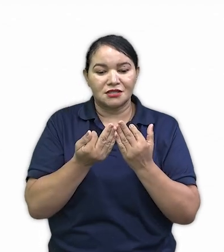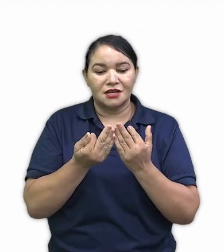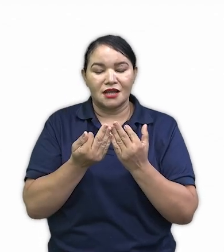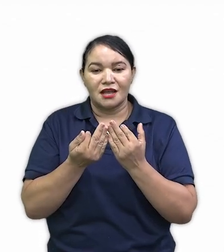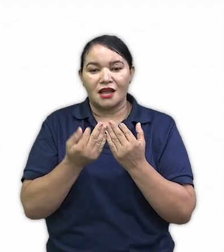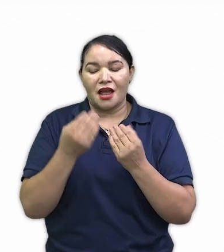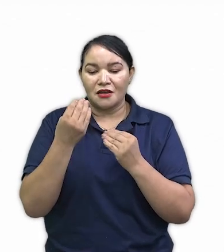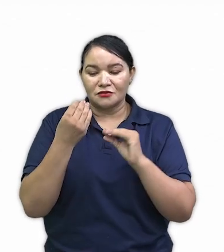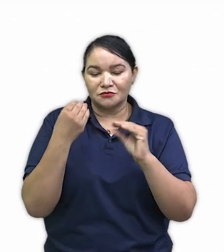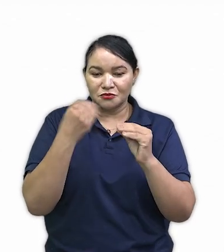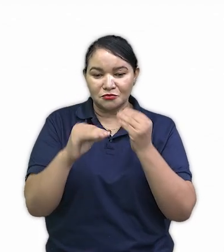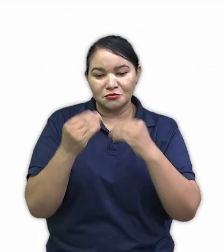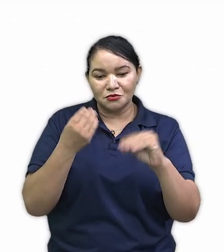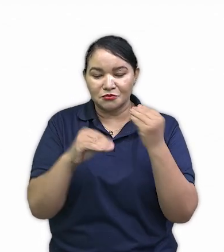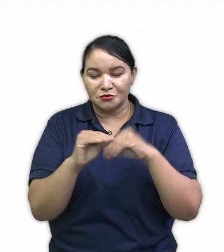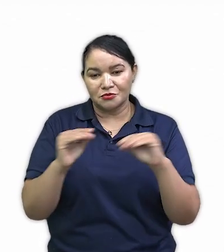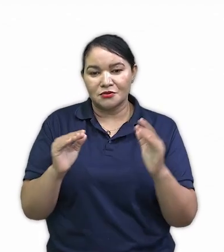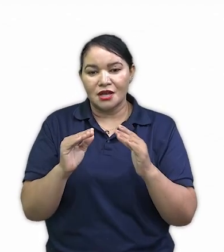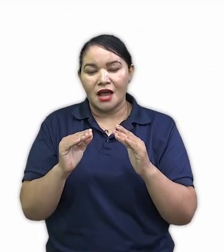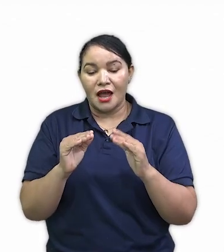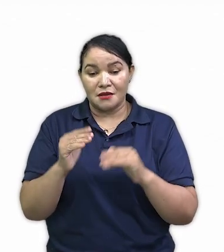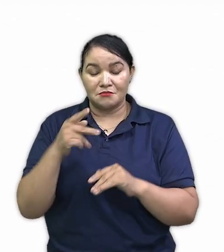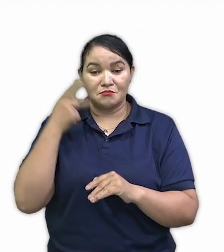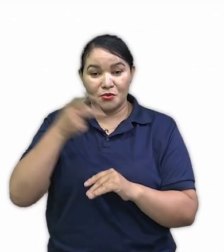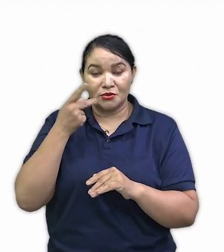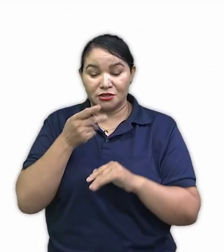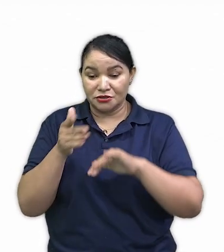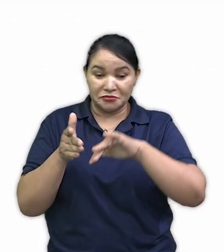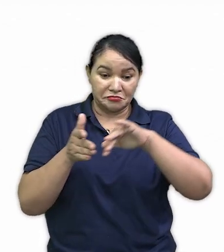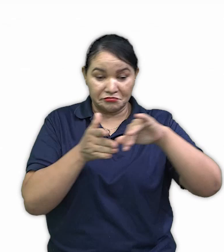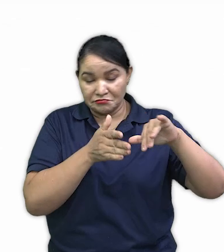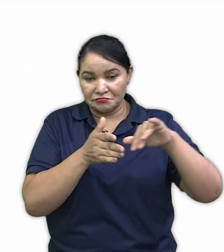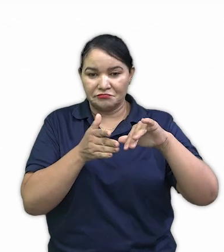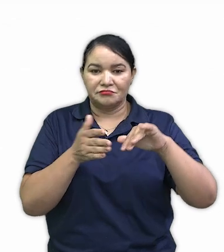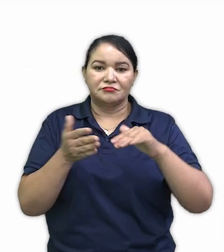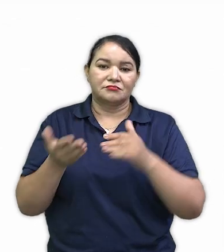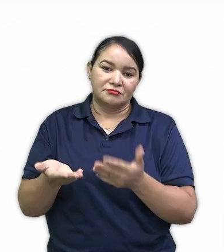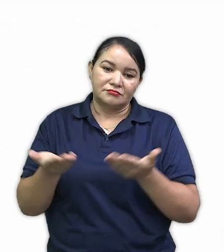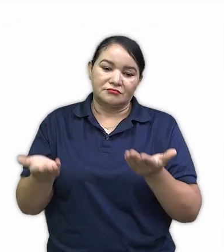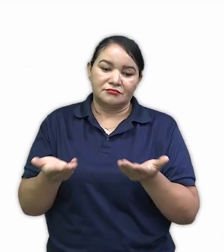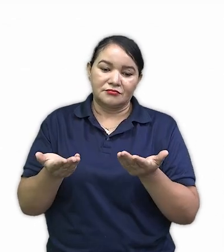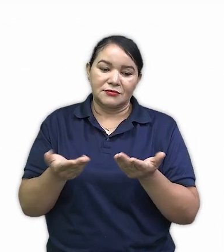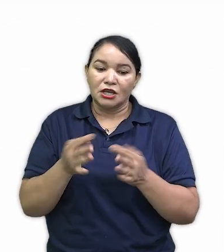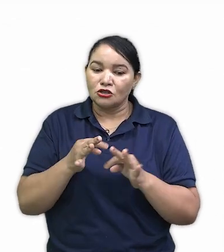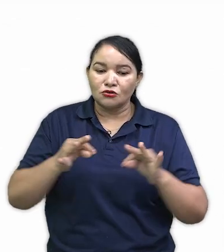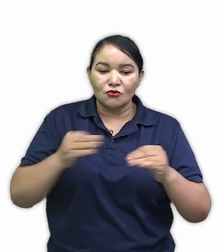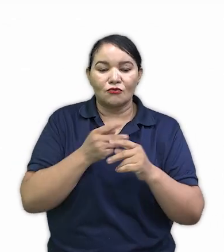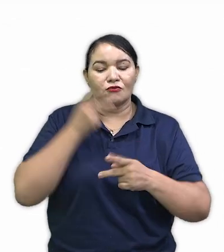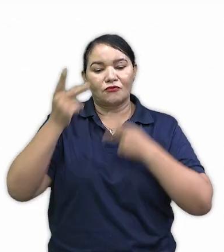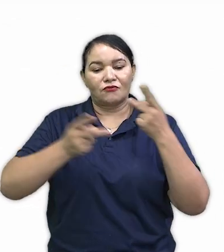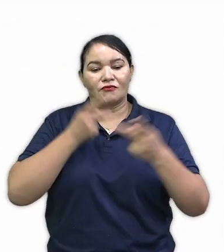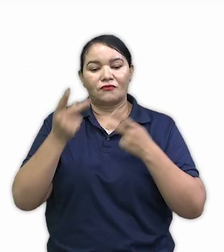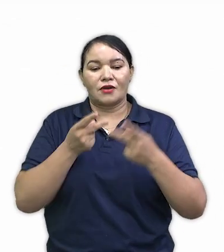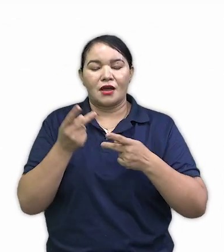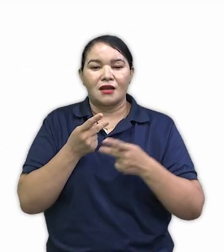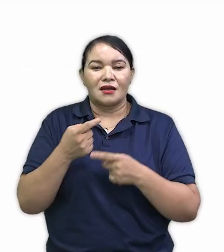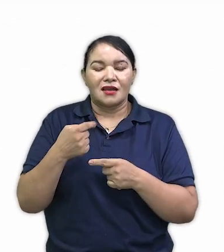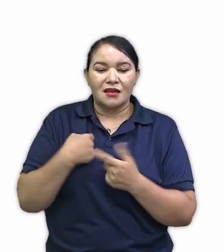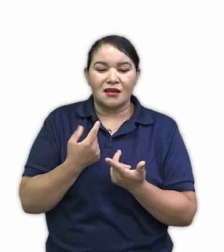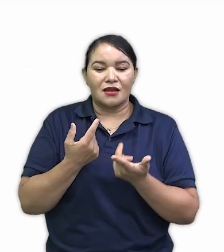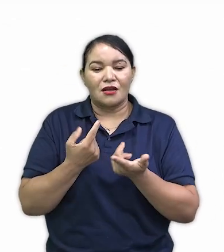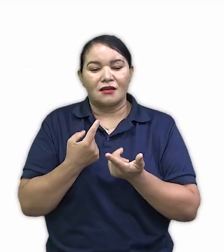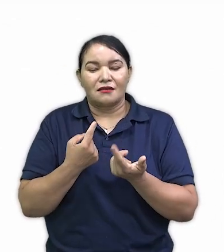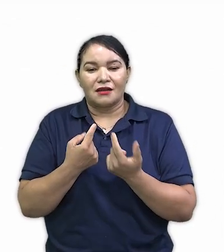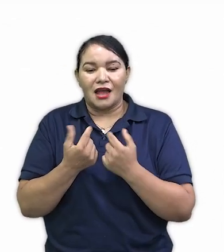Aí deixam de lado um pouco essa questão política. E terceiro, vamos lá. Todos dizem sentir receio